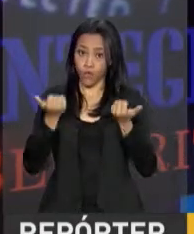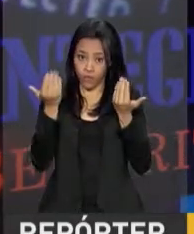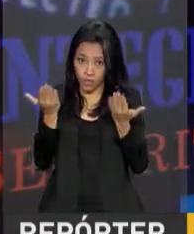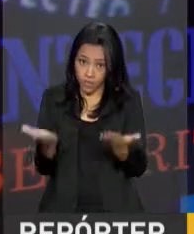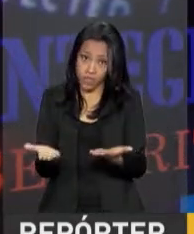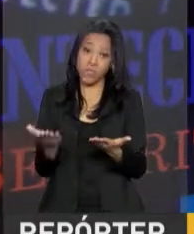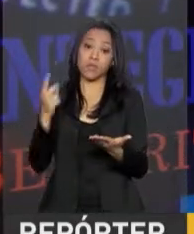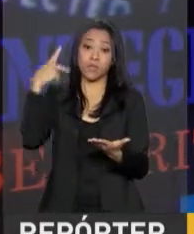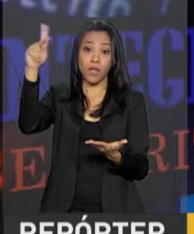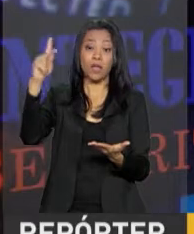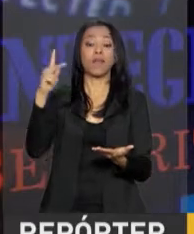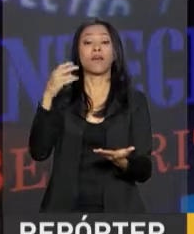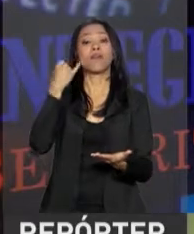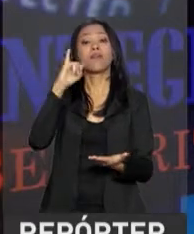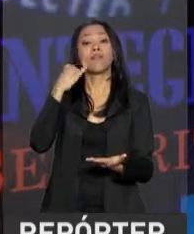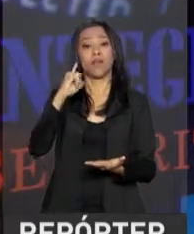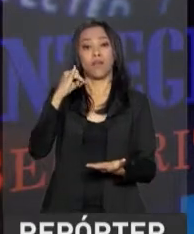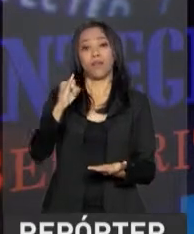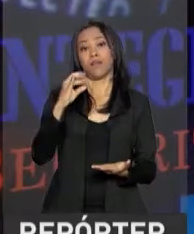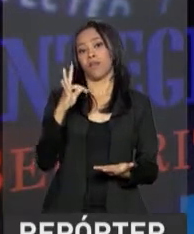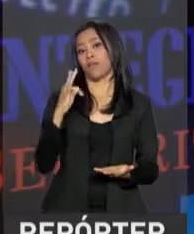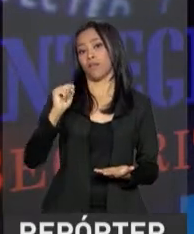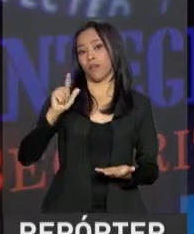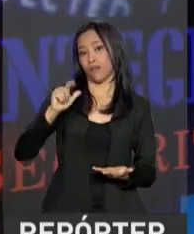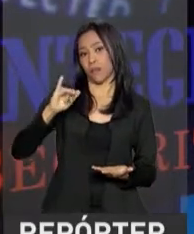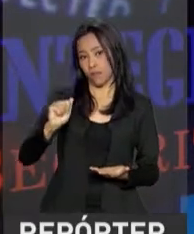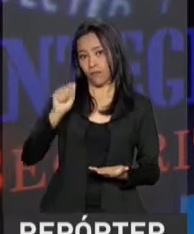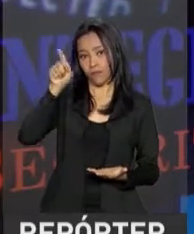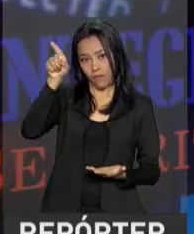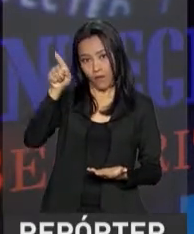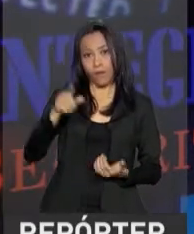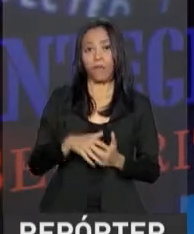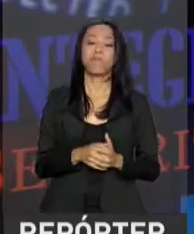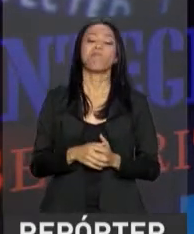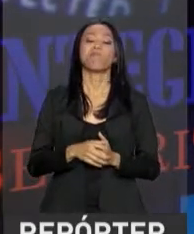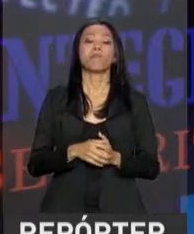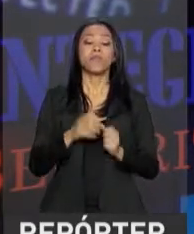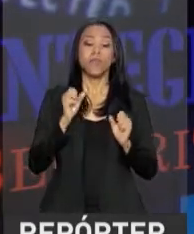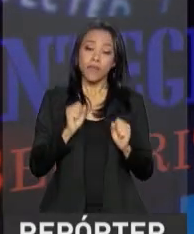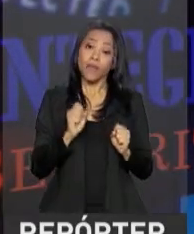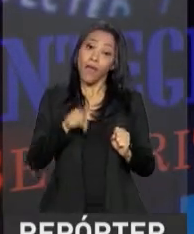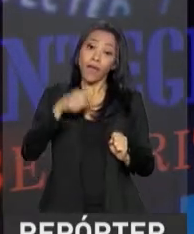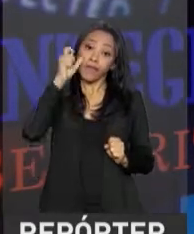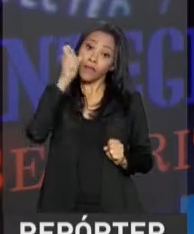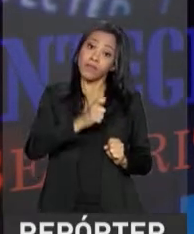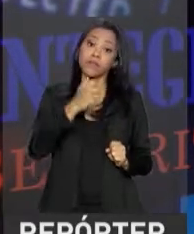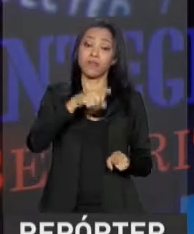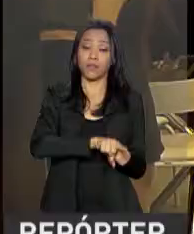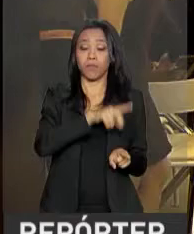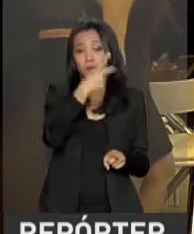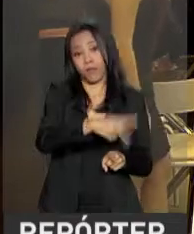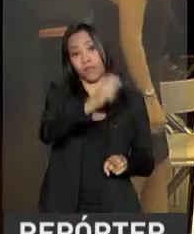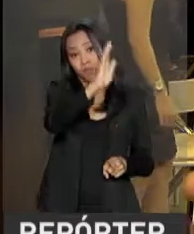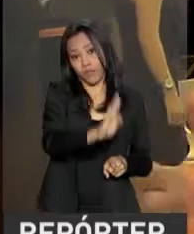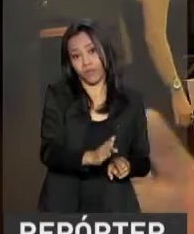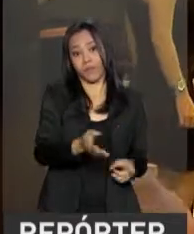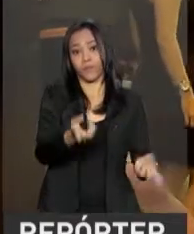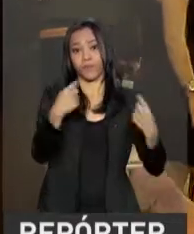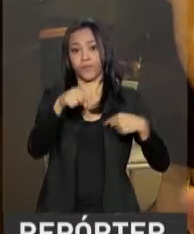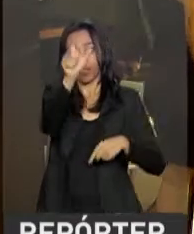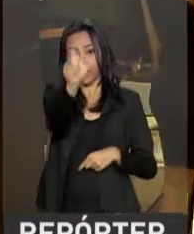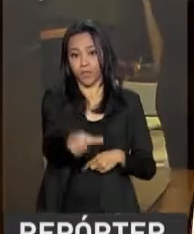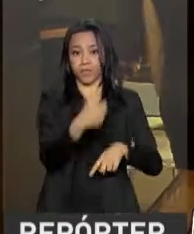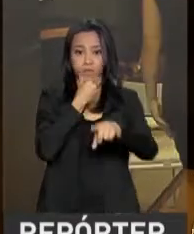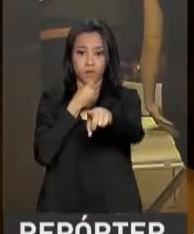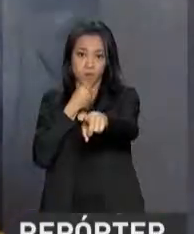ea gente acha que esses produtos podem ser interessantes também para o mercado brasileiro para fernando dos